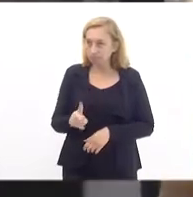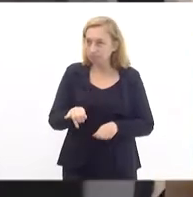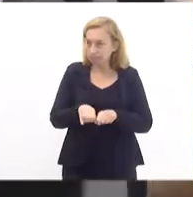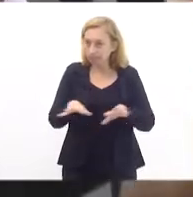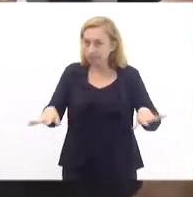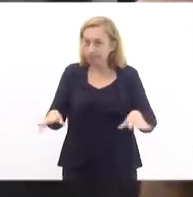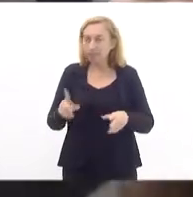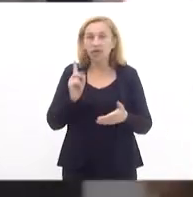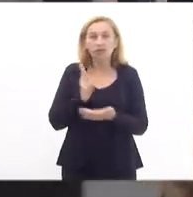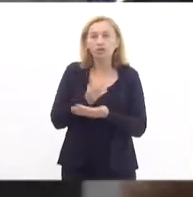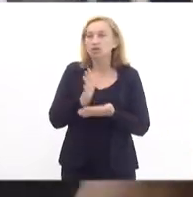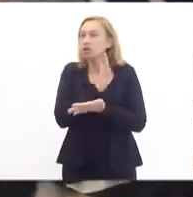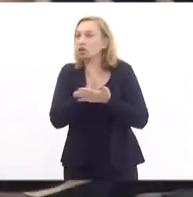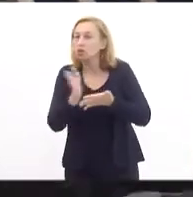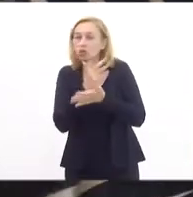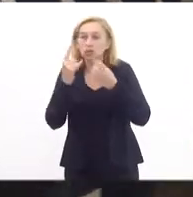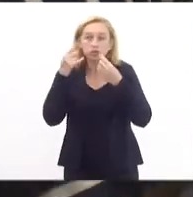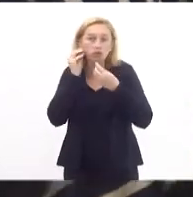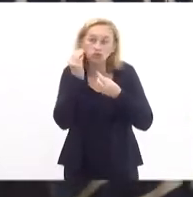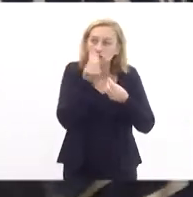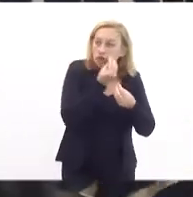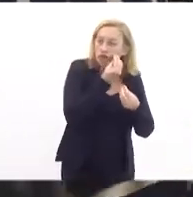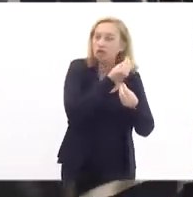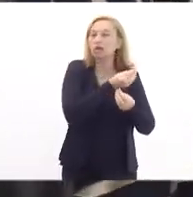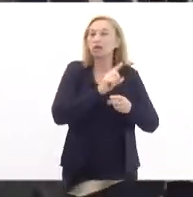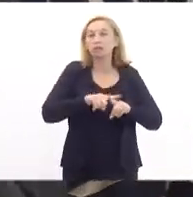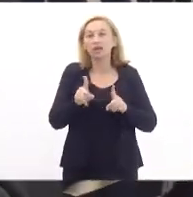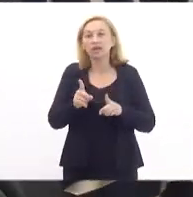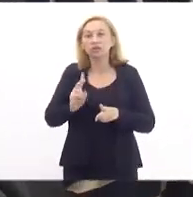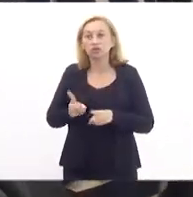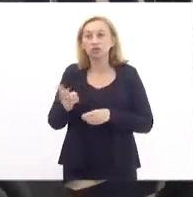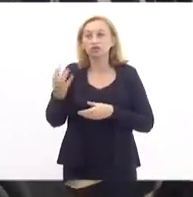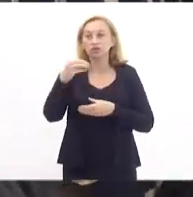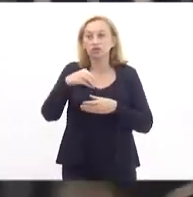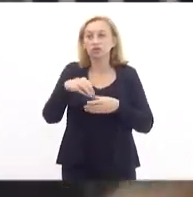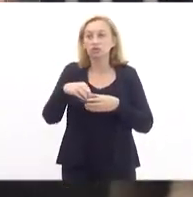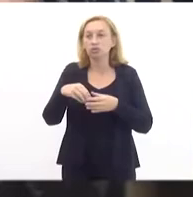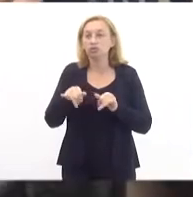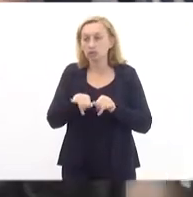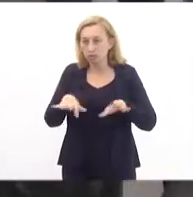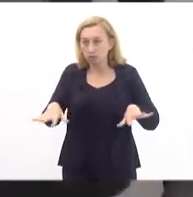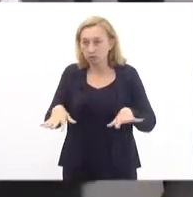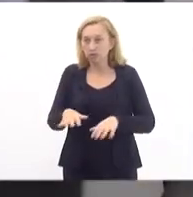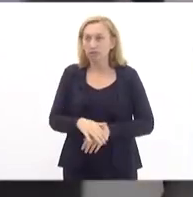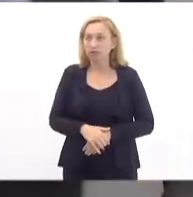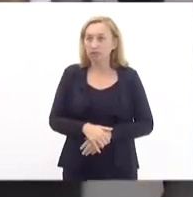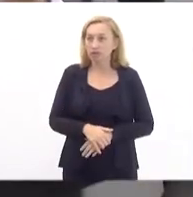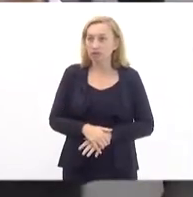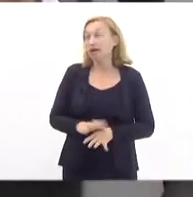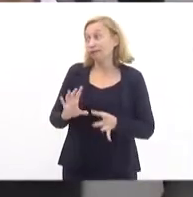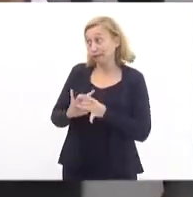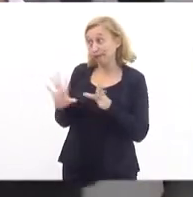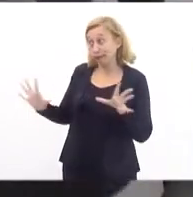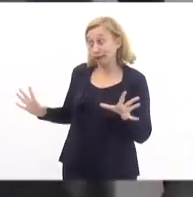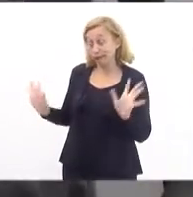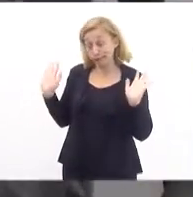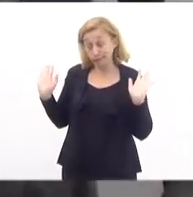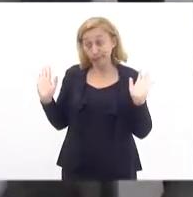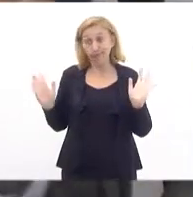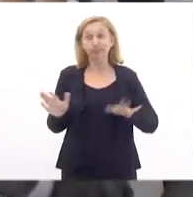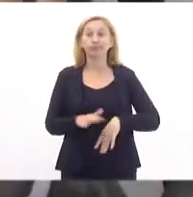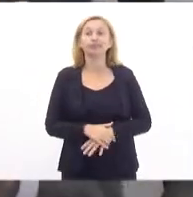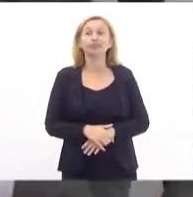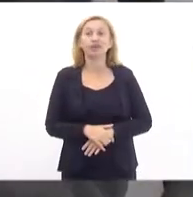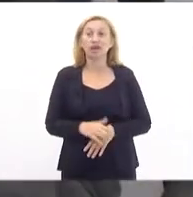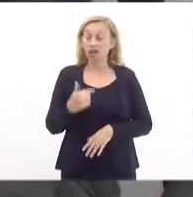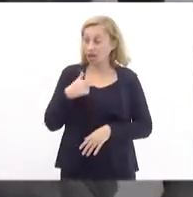maioria aqui estar sem máscara, nós estamos ainda em pandemia. Não, estão sem máscara porque foi liberado. Né?